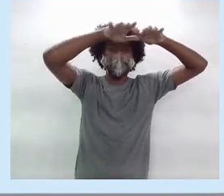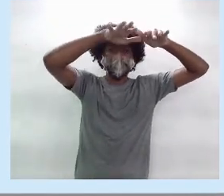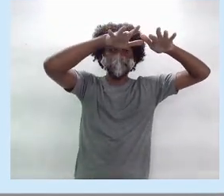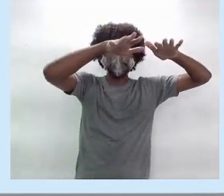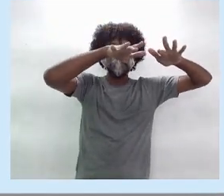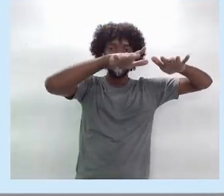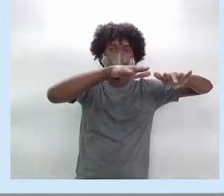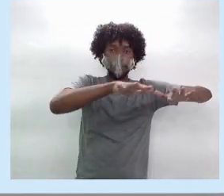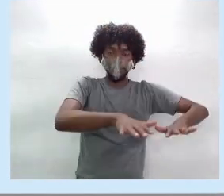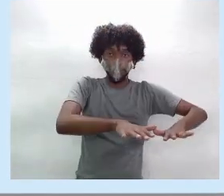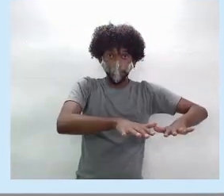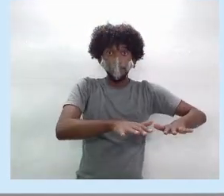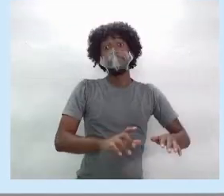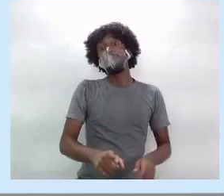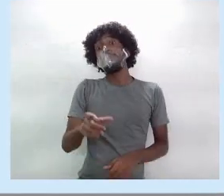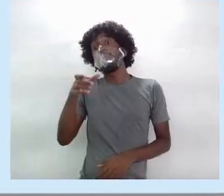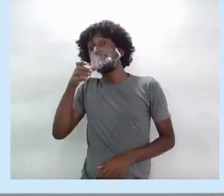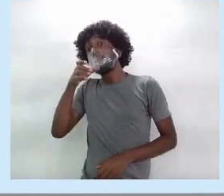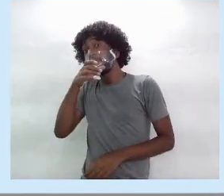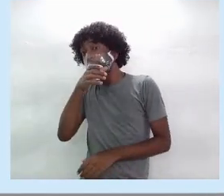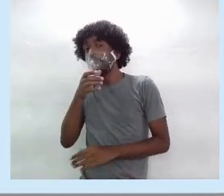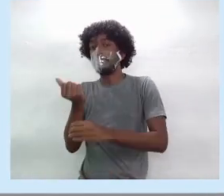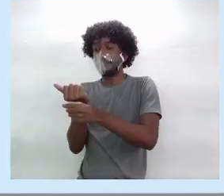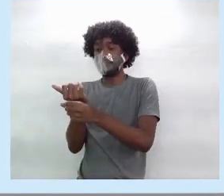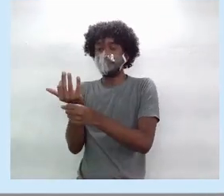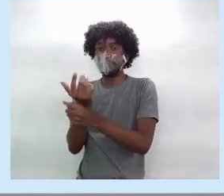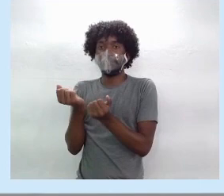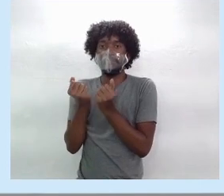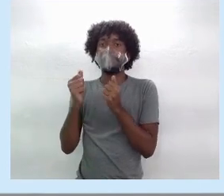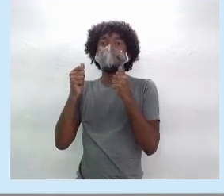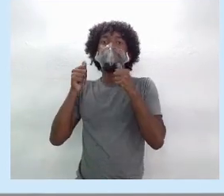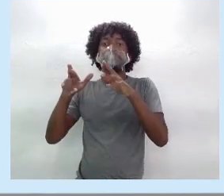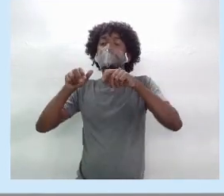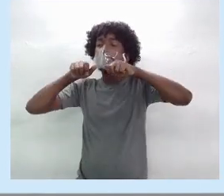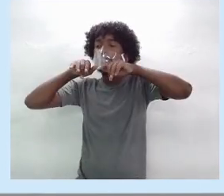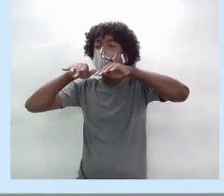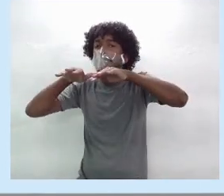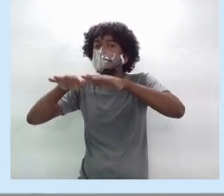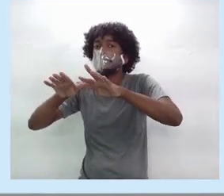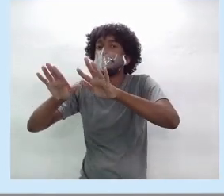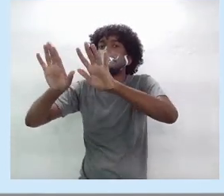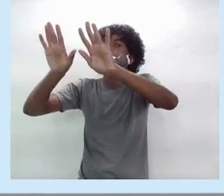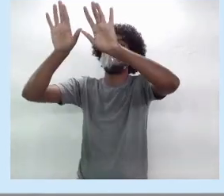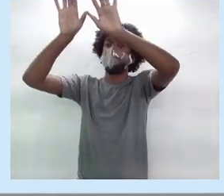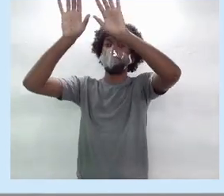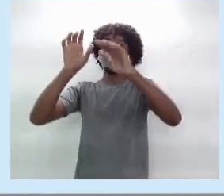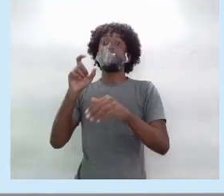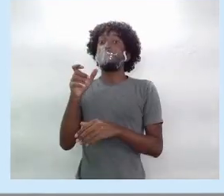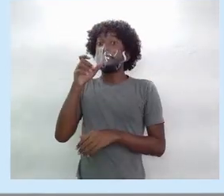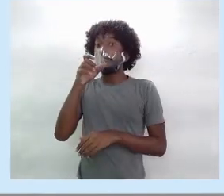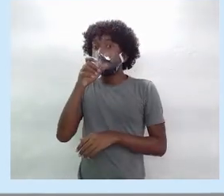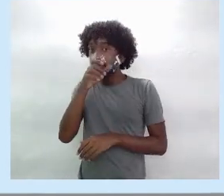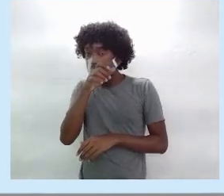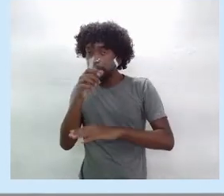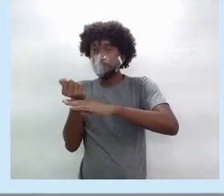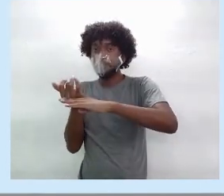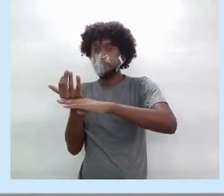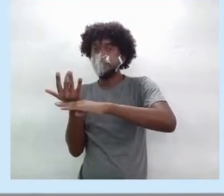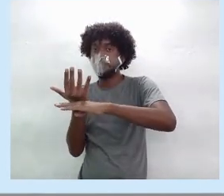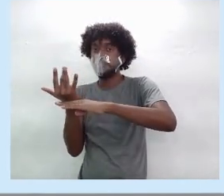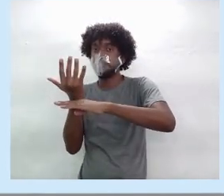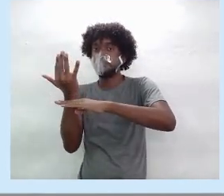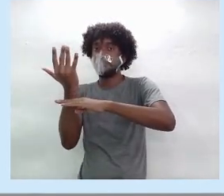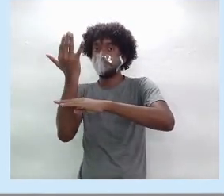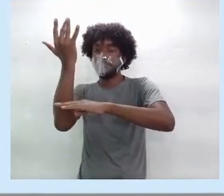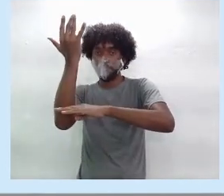ambiente. Então, se a gente está numa região onde recebe uma massa de ar e essa massa de